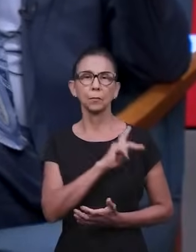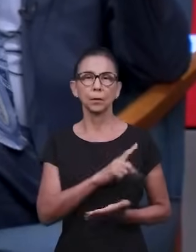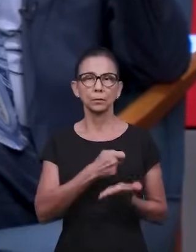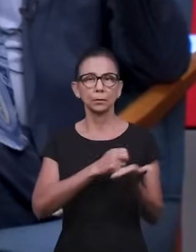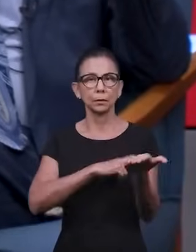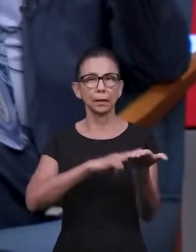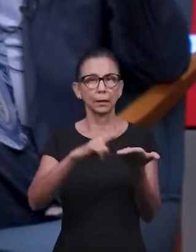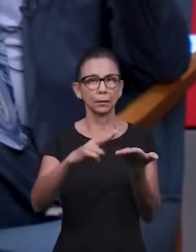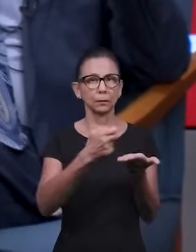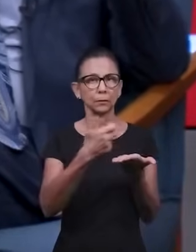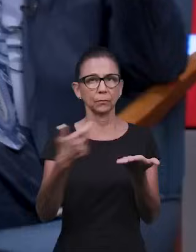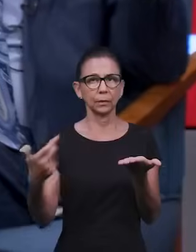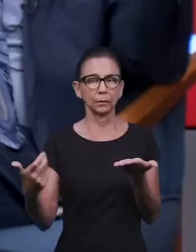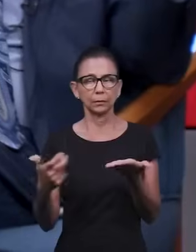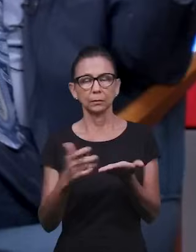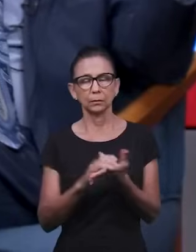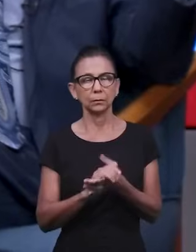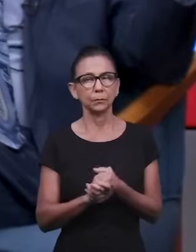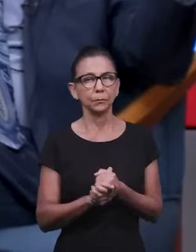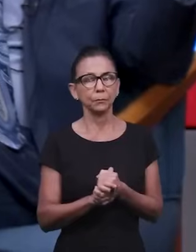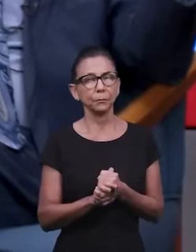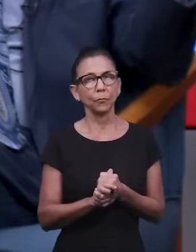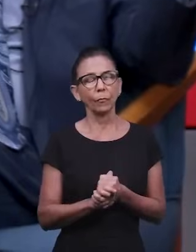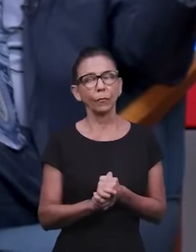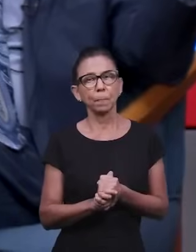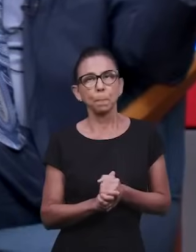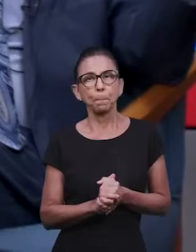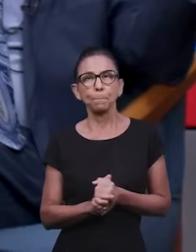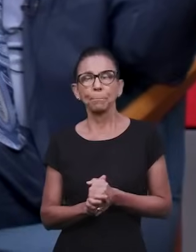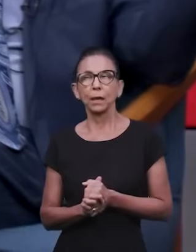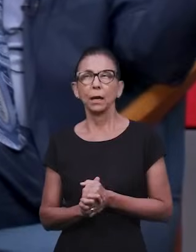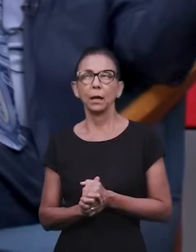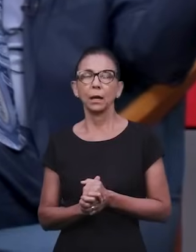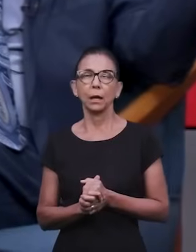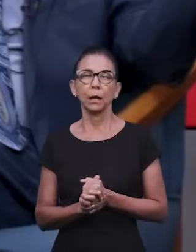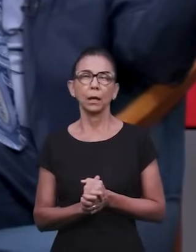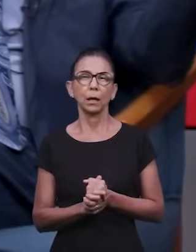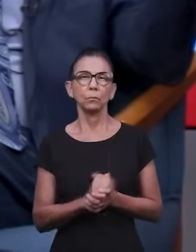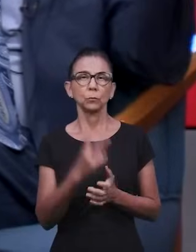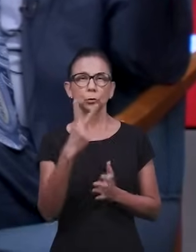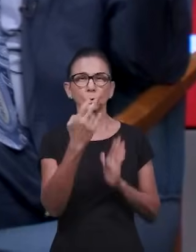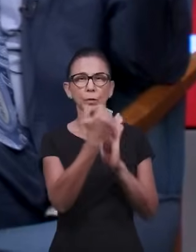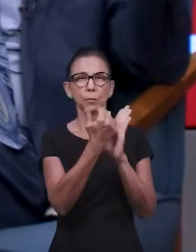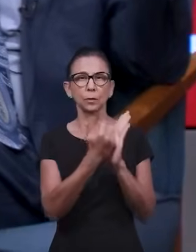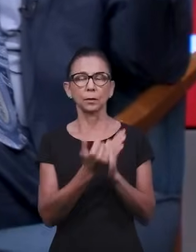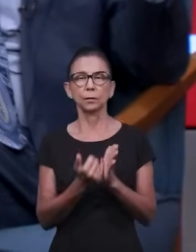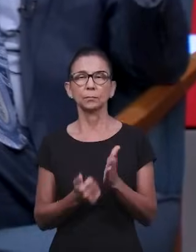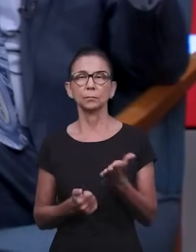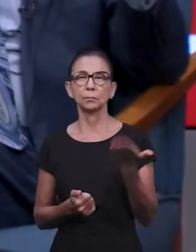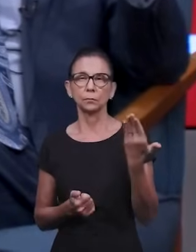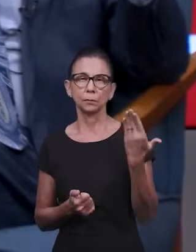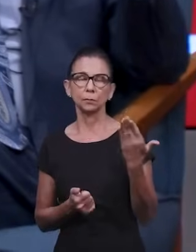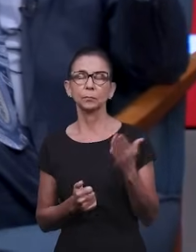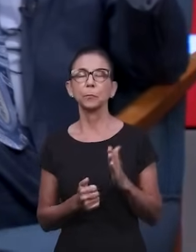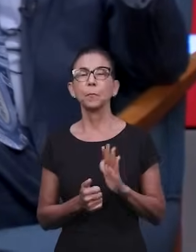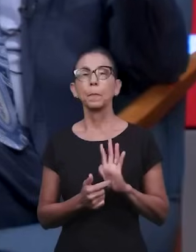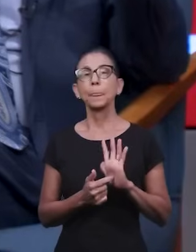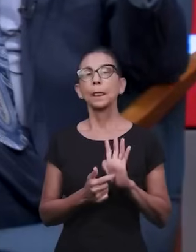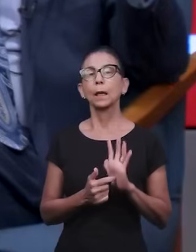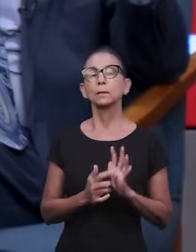apóstolo Paulo essa que nós falamos até os dois últimos programas falamos